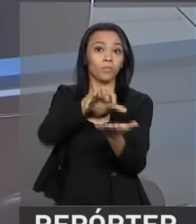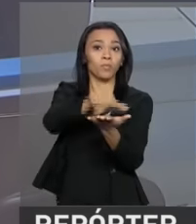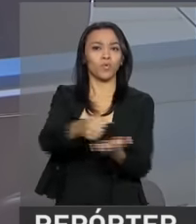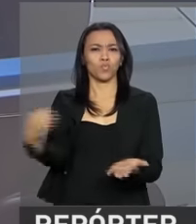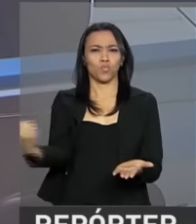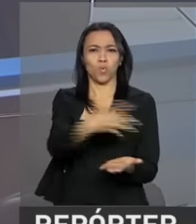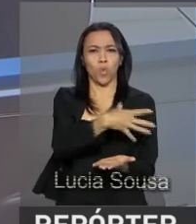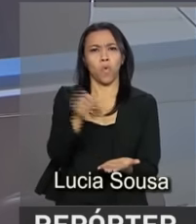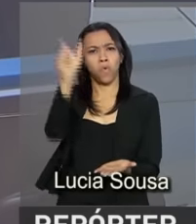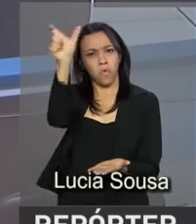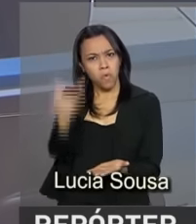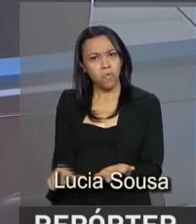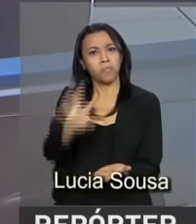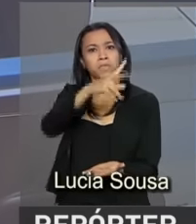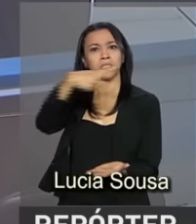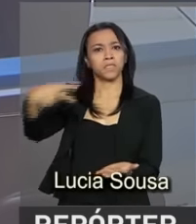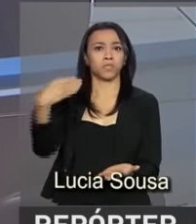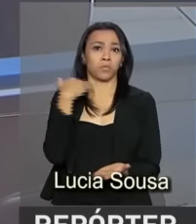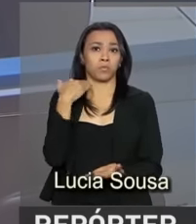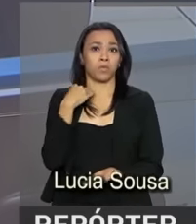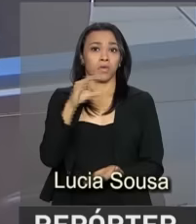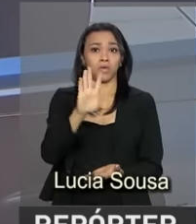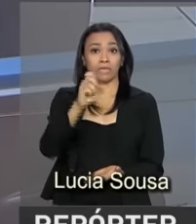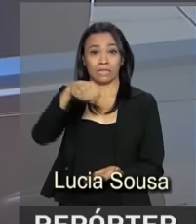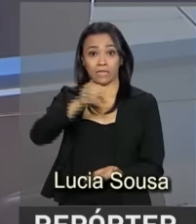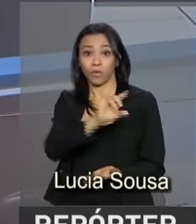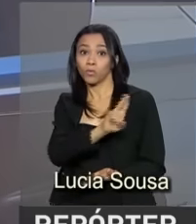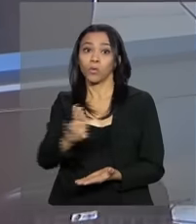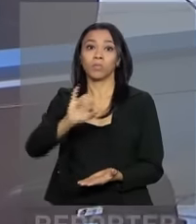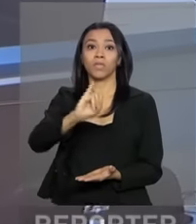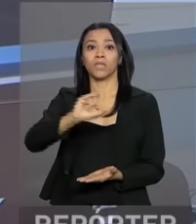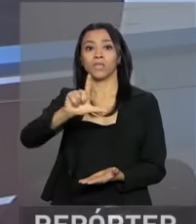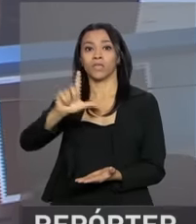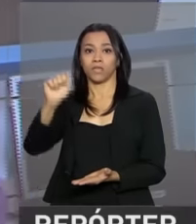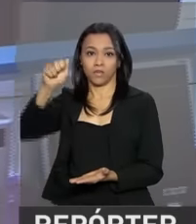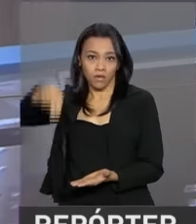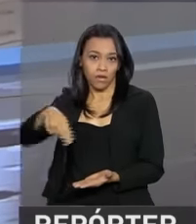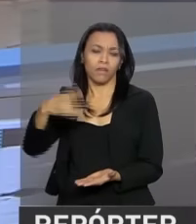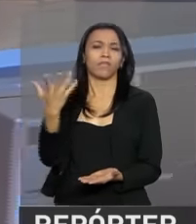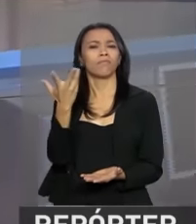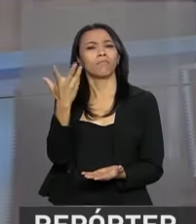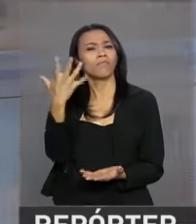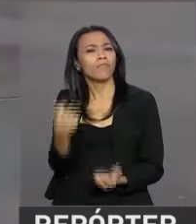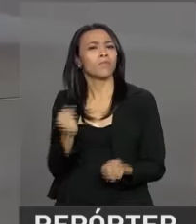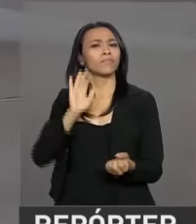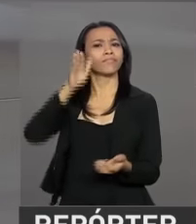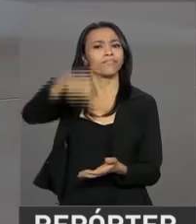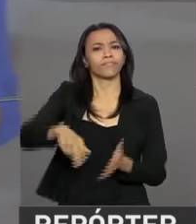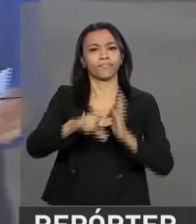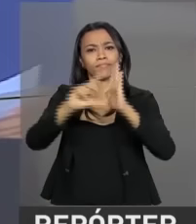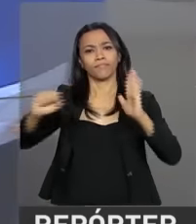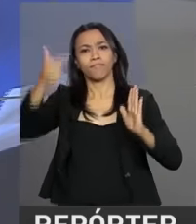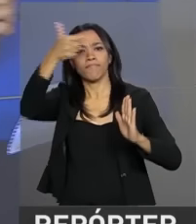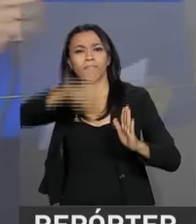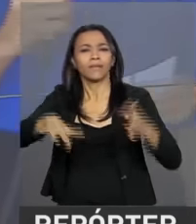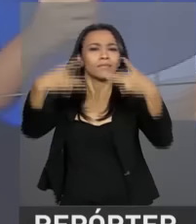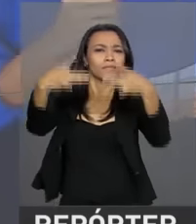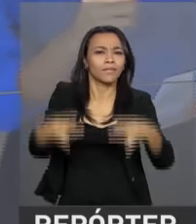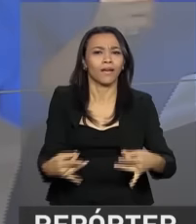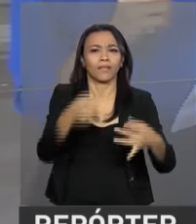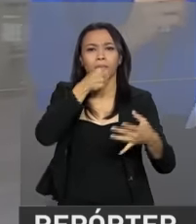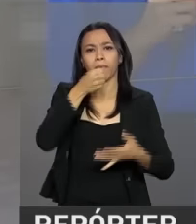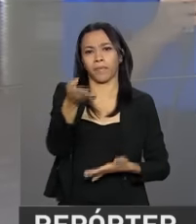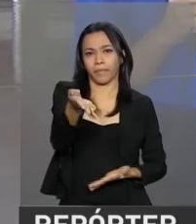ao novo presidente do Banco Central, Ilan Goldfein. Vamos ao Palácio do Planalto saber os detalhes com Paola Deorte. Oi,